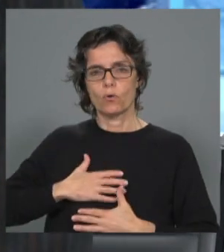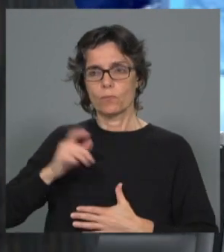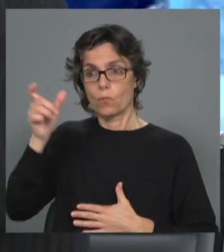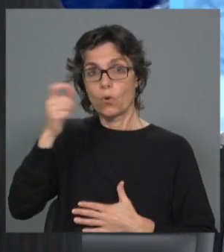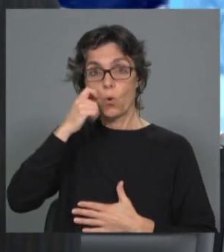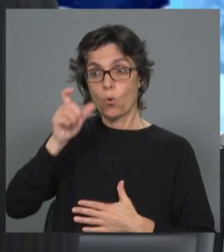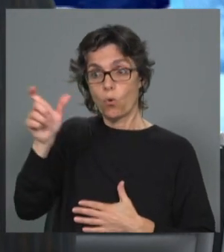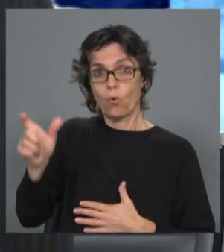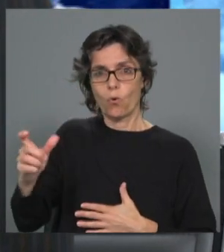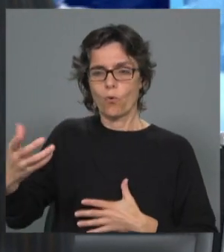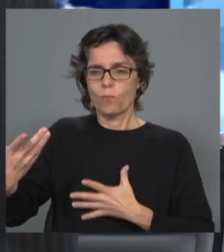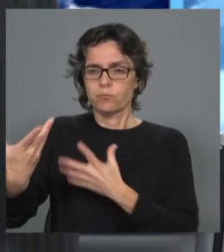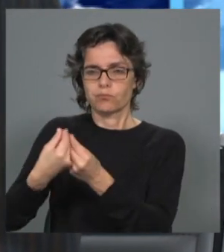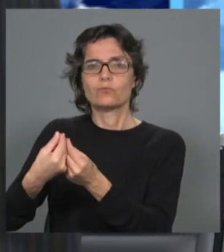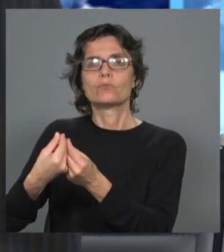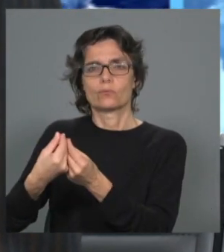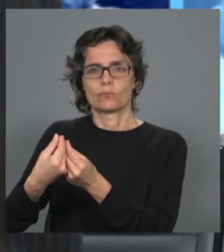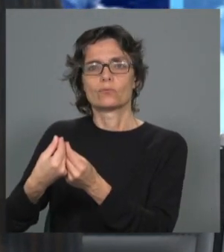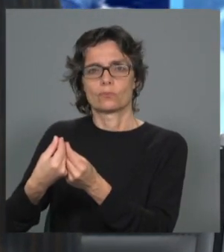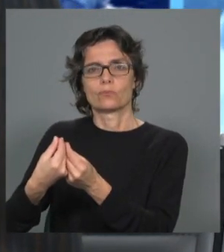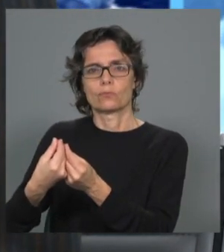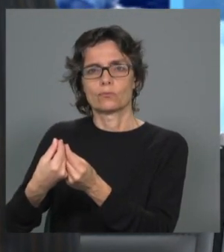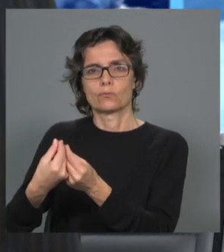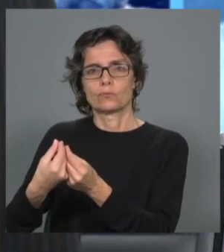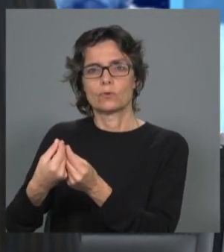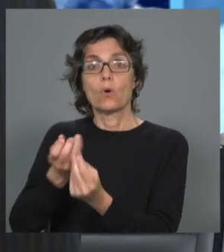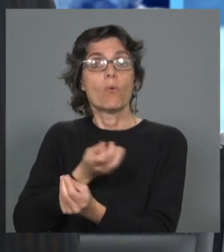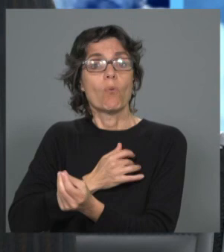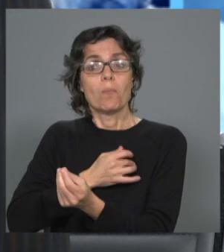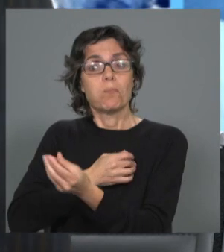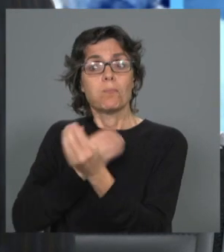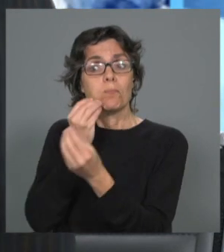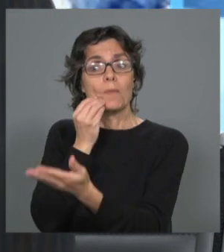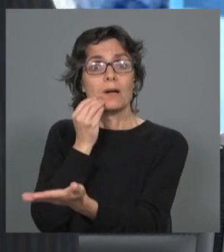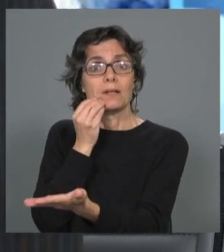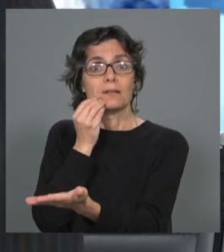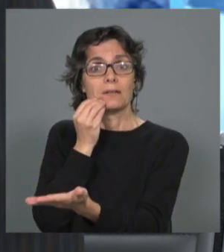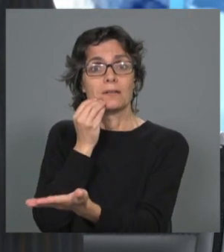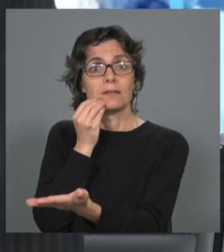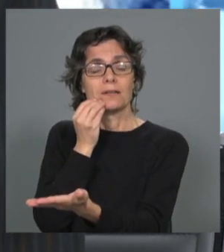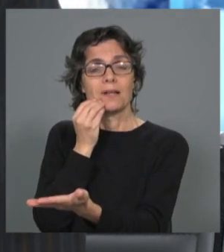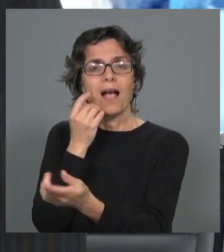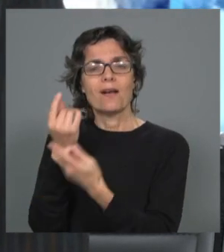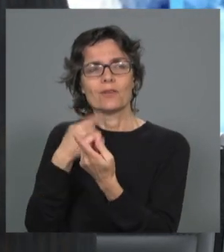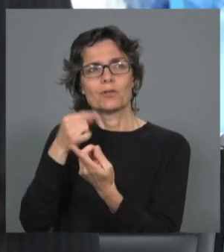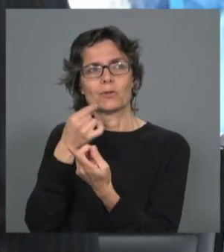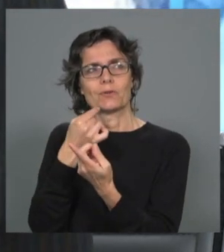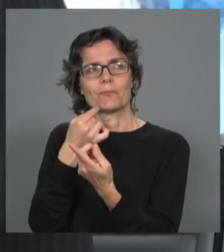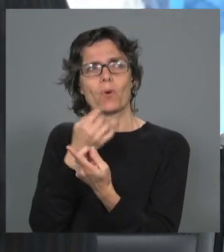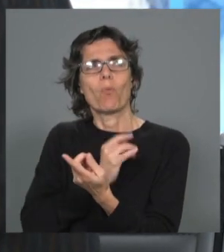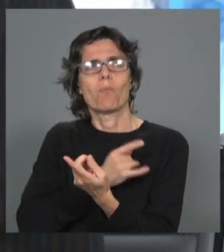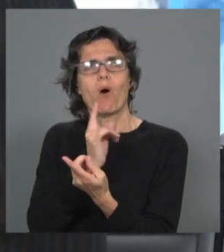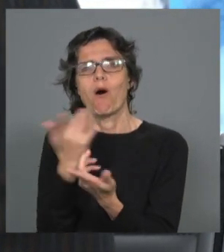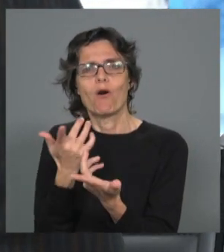outro. Nós não podemos acreditar, o amor é uma coisa que é um bocadinho, não temos muita capacidade para definir o que é o